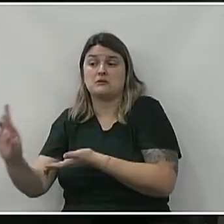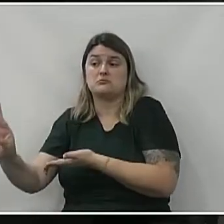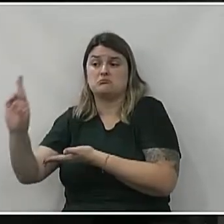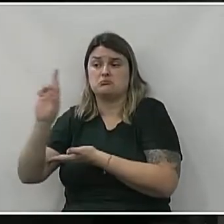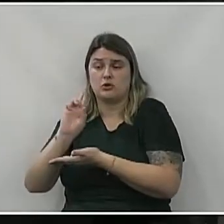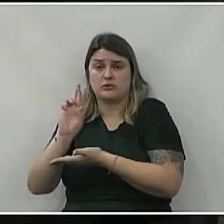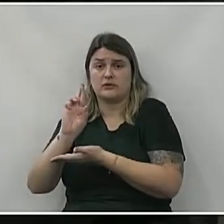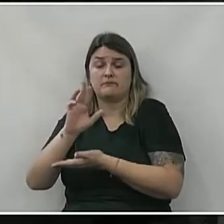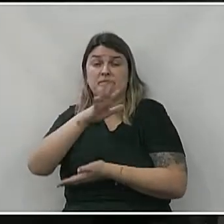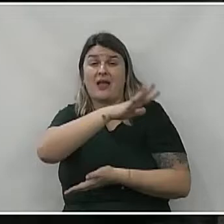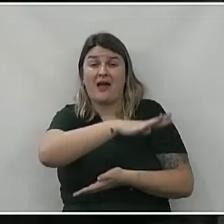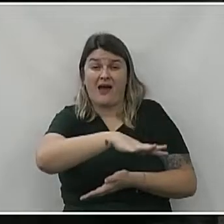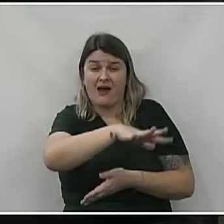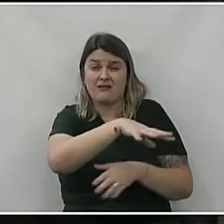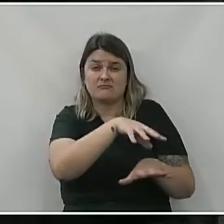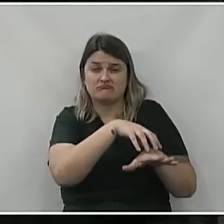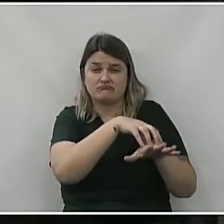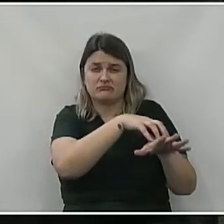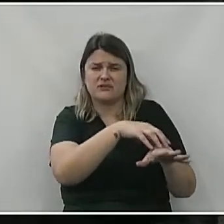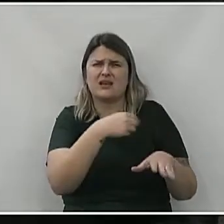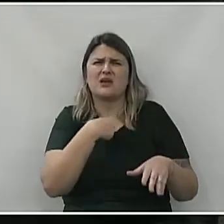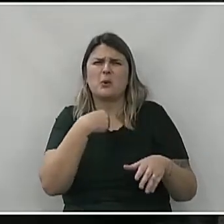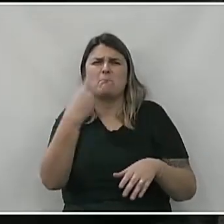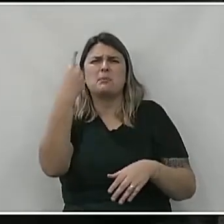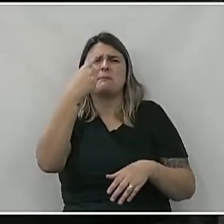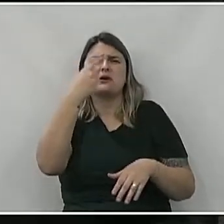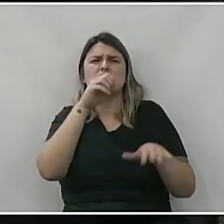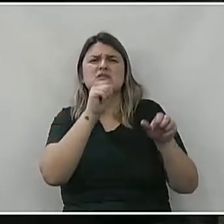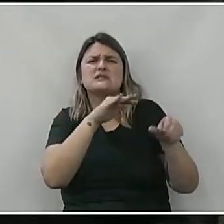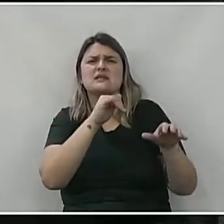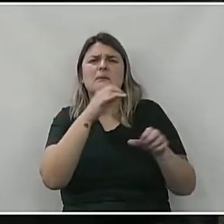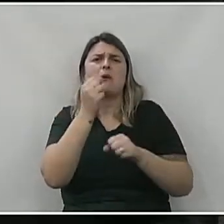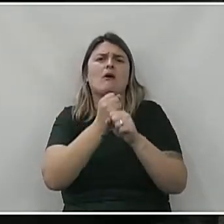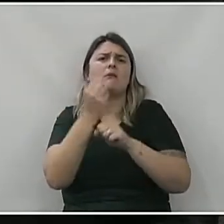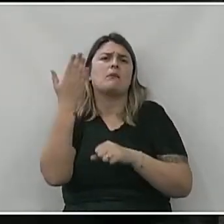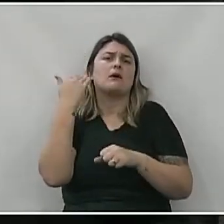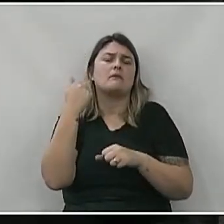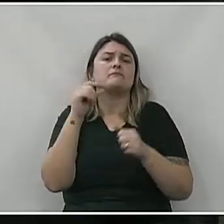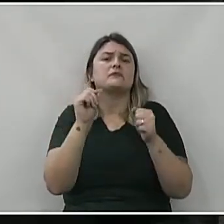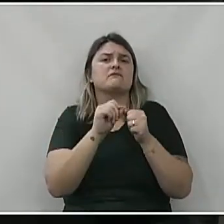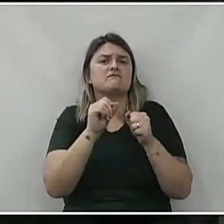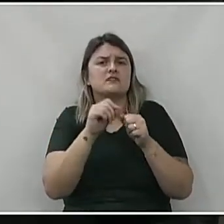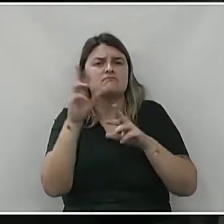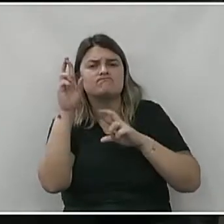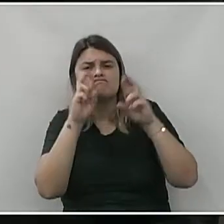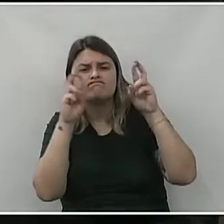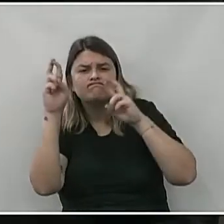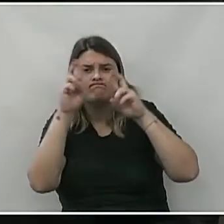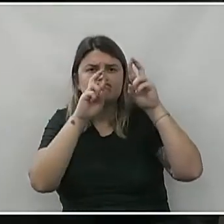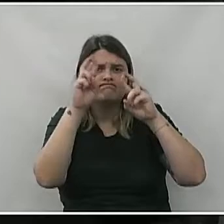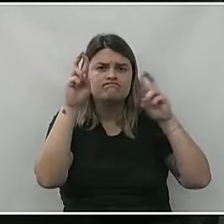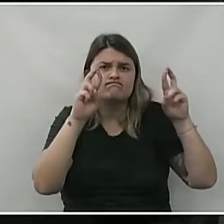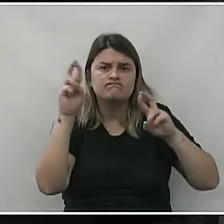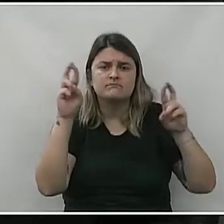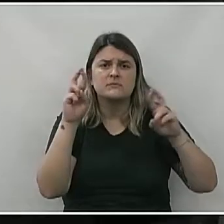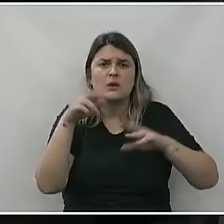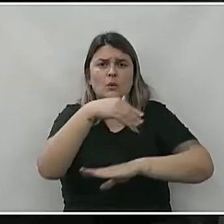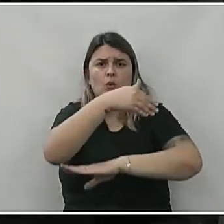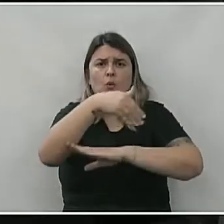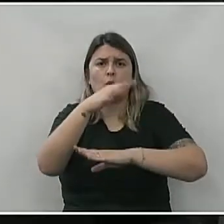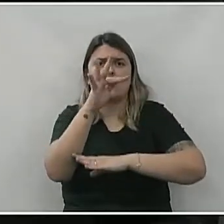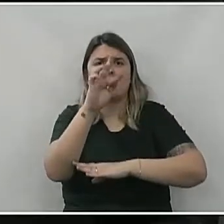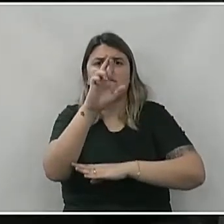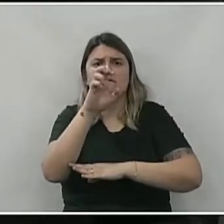setor de transportes, eu pedi há muito tempo, no mês de setembro do ano passado, que fizessem uma vistoria na rua